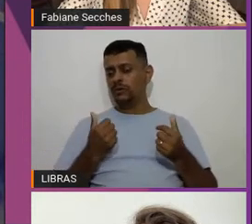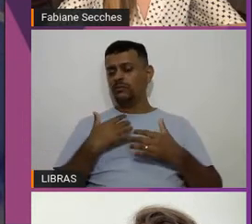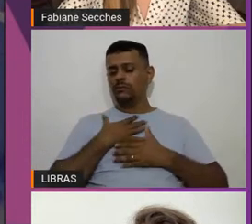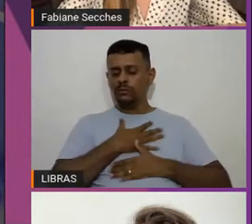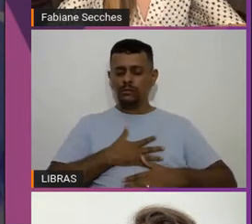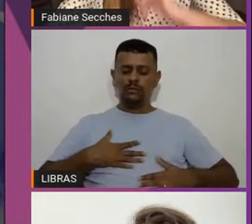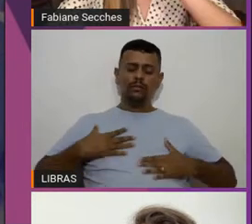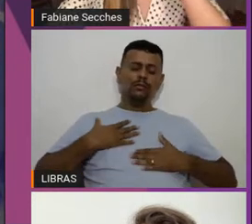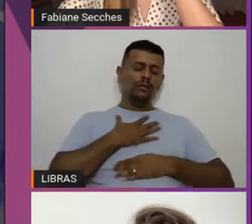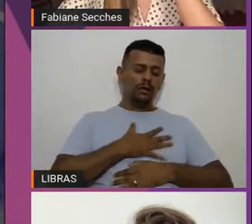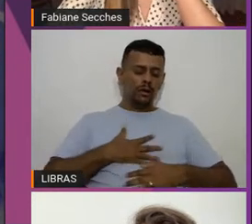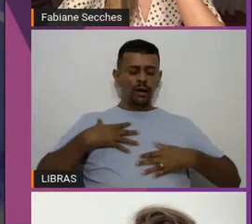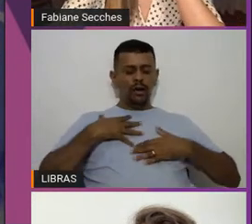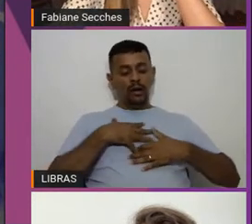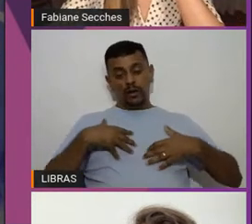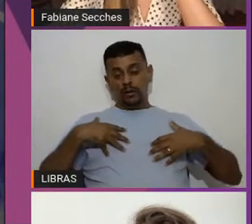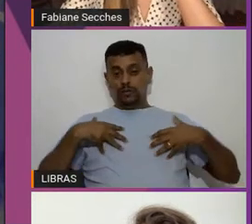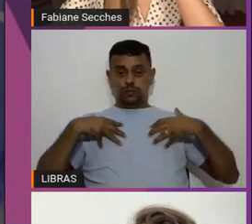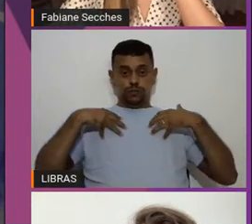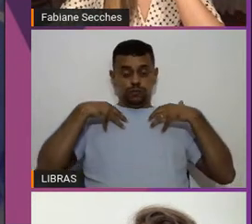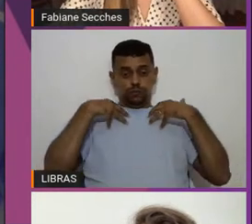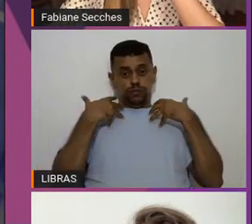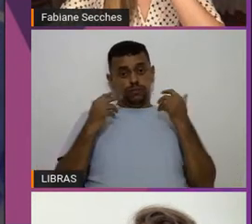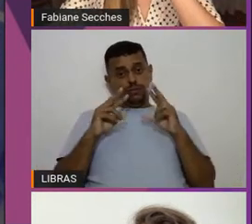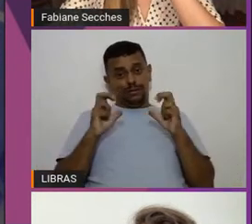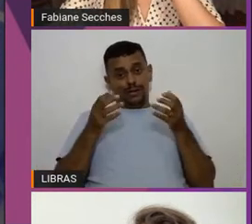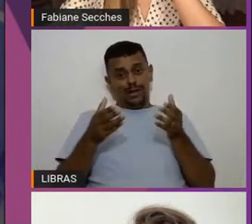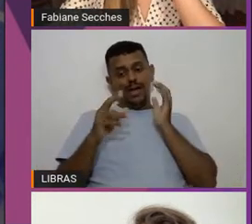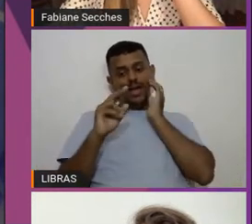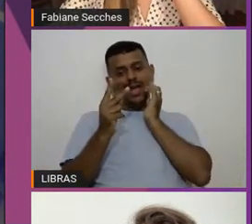tem esse prazer erótico de